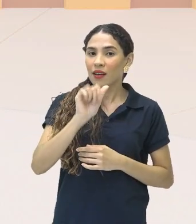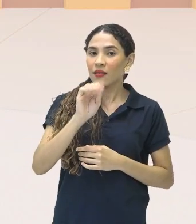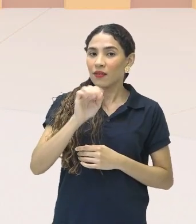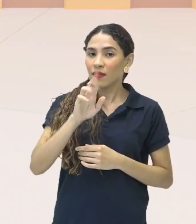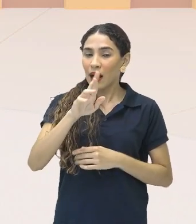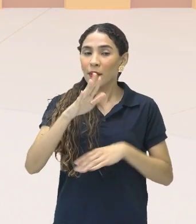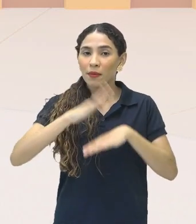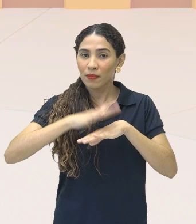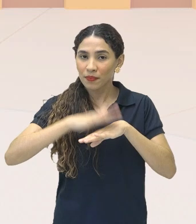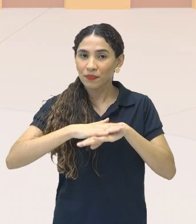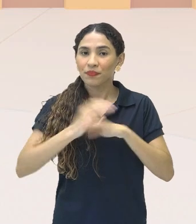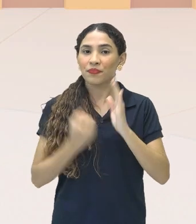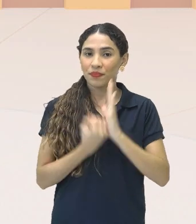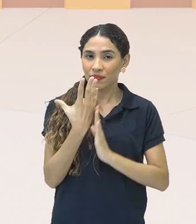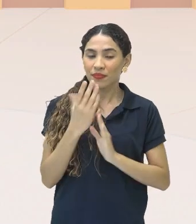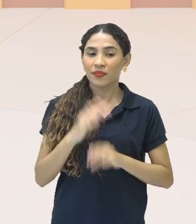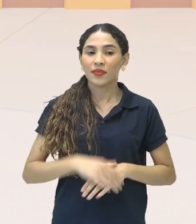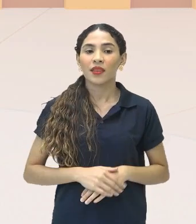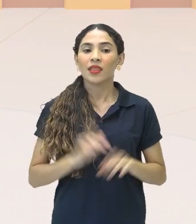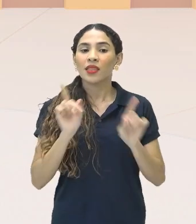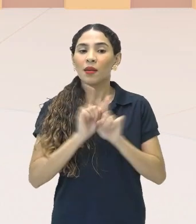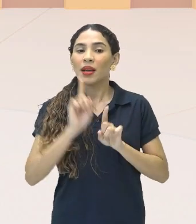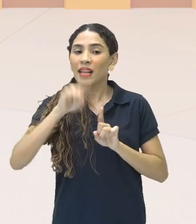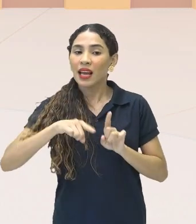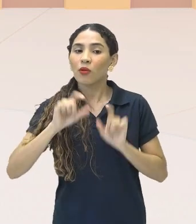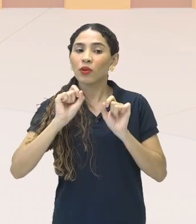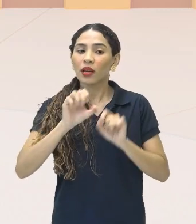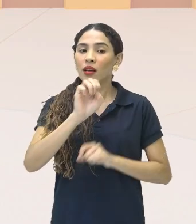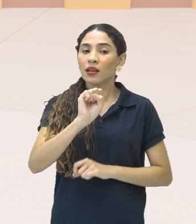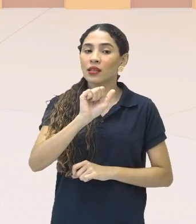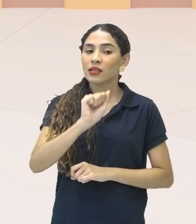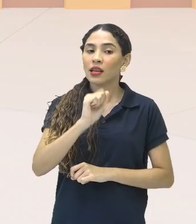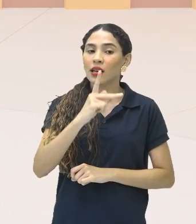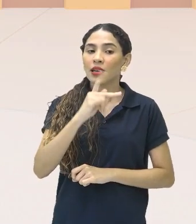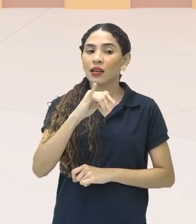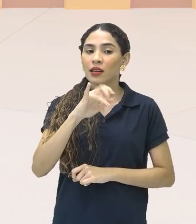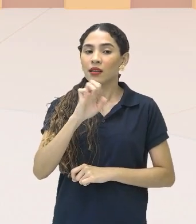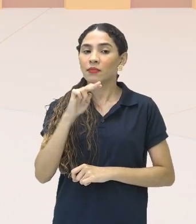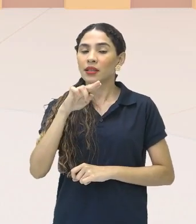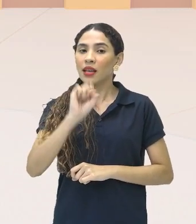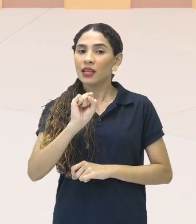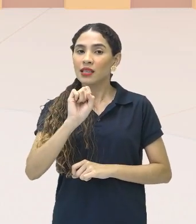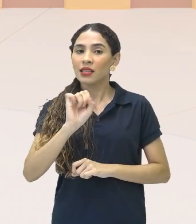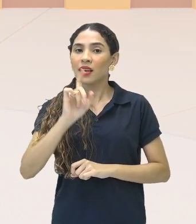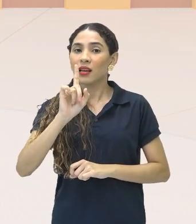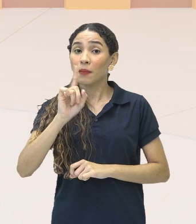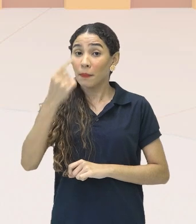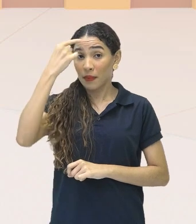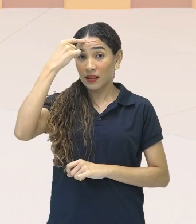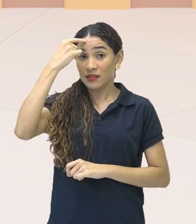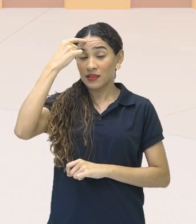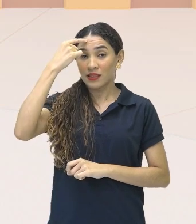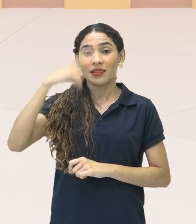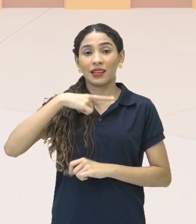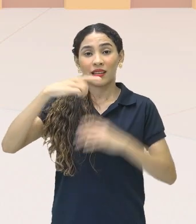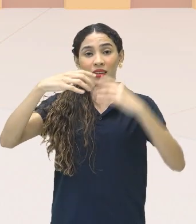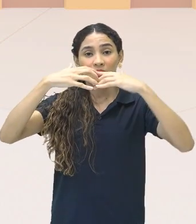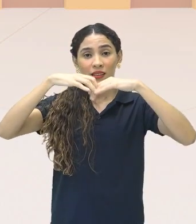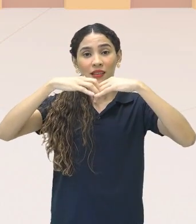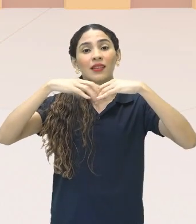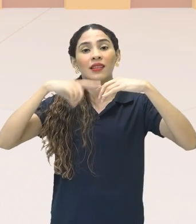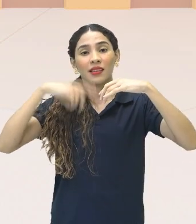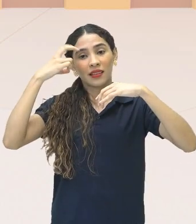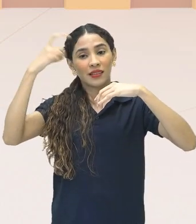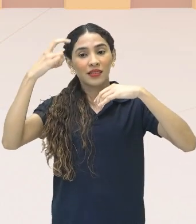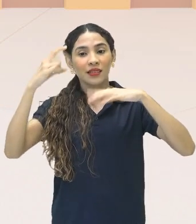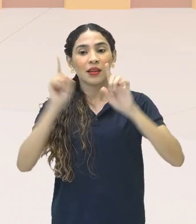ele produz. Ele também é essencialmente sapiens, ou seja, ele também pensa, ele é